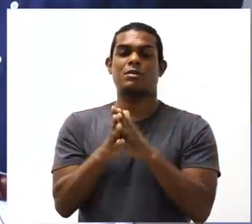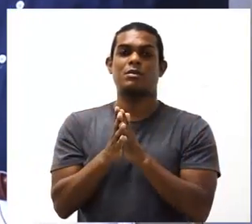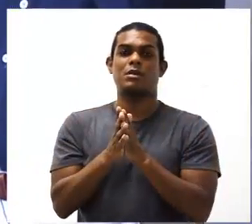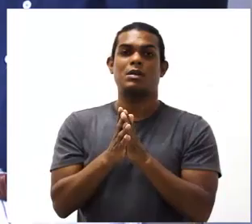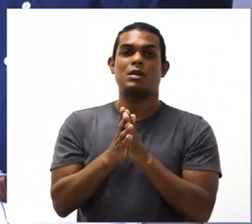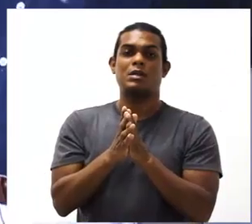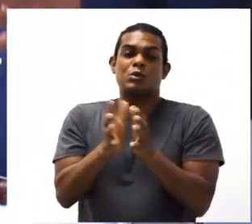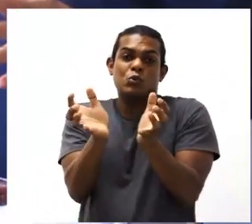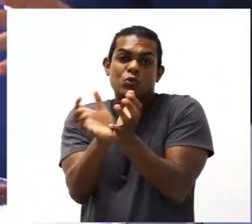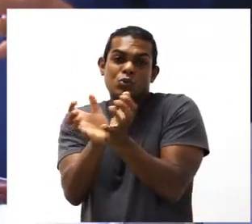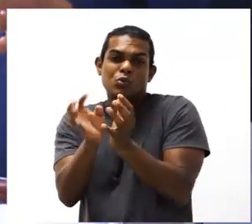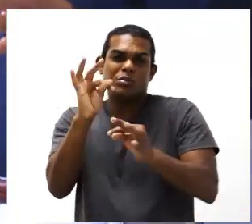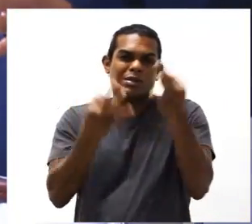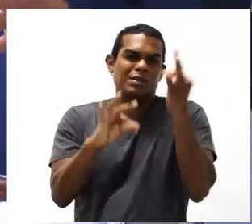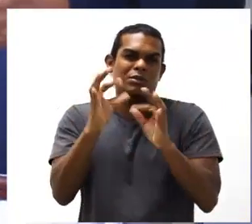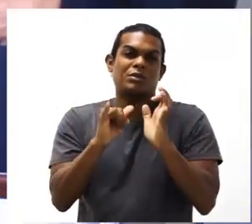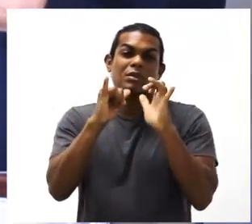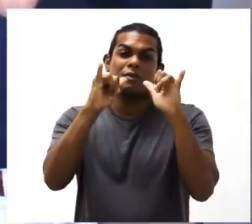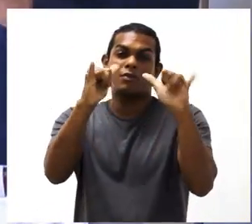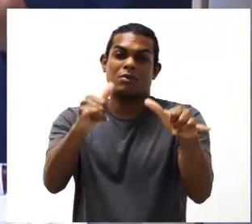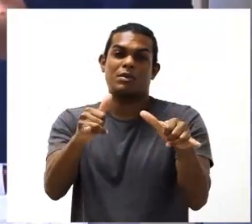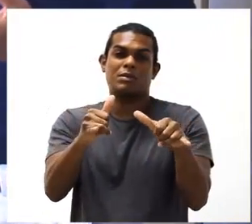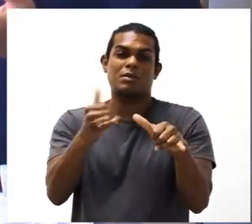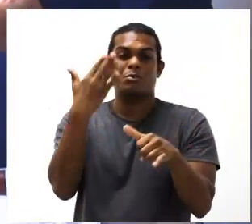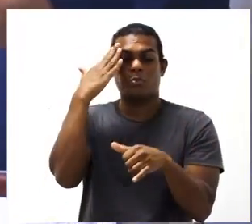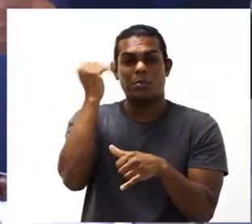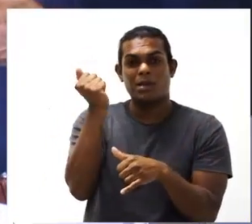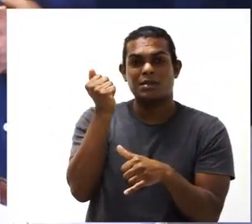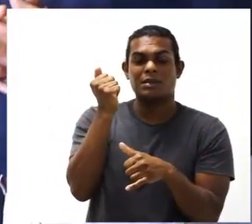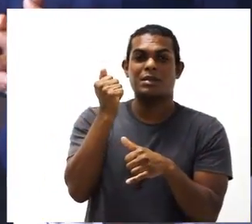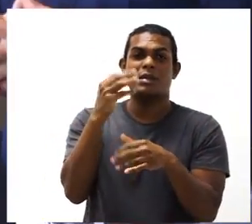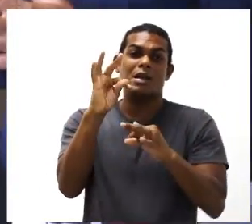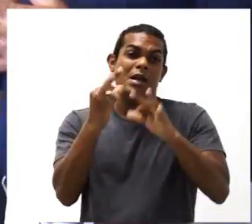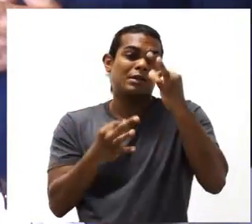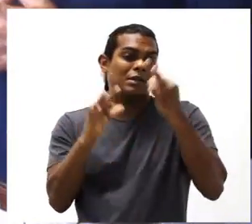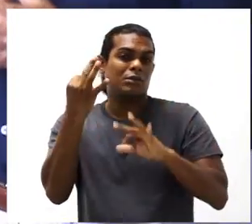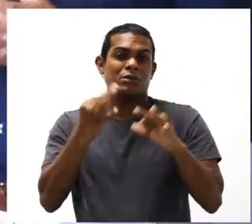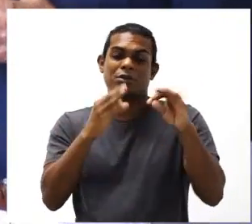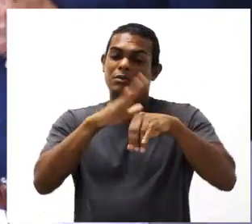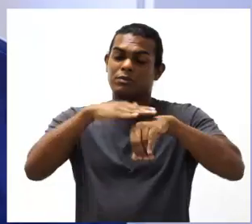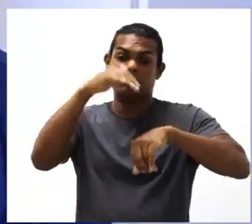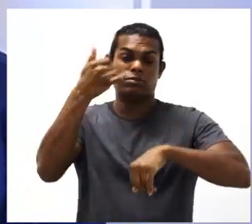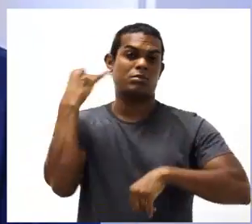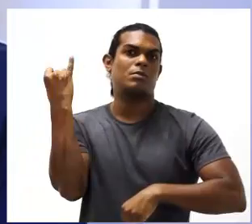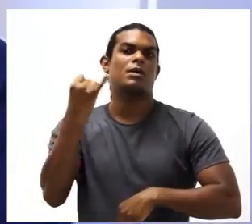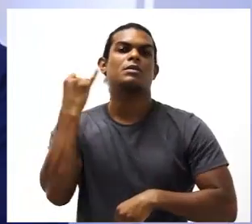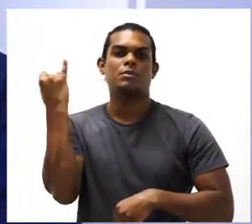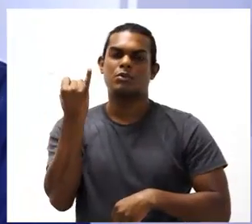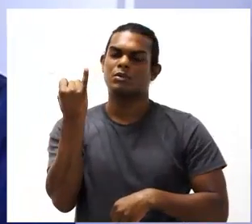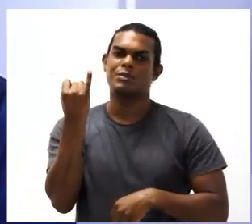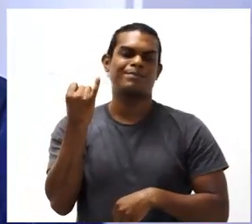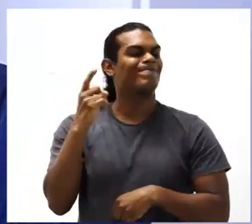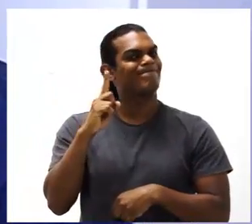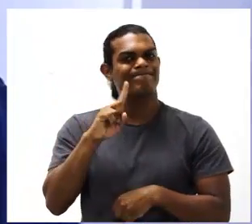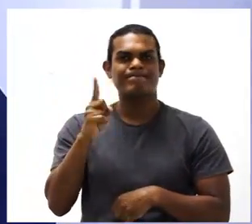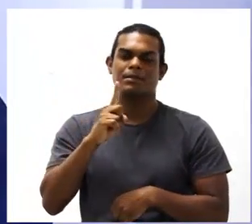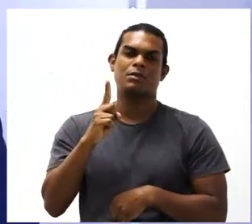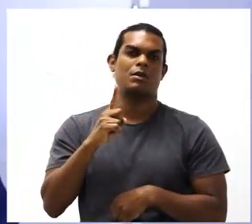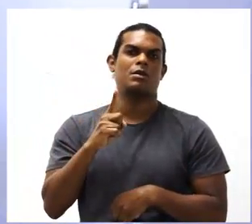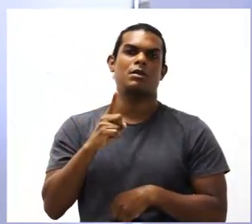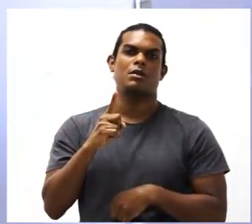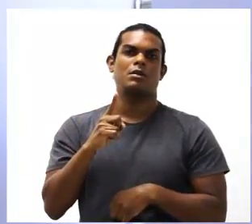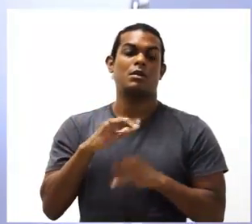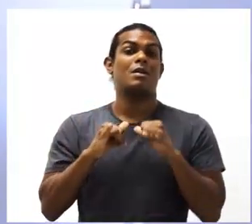pensando mais no aspecto tecnológico. É mais no sistema do que no usuário. Exatamente. Então, essa visão do usuário, de